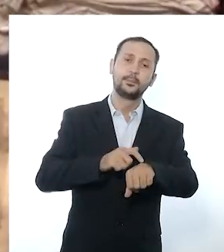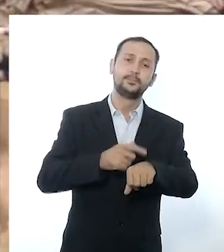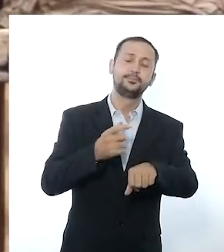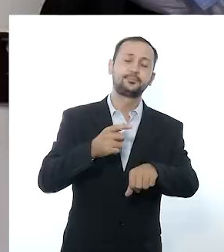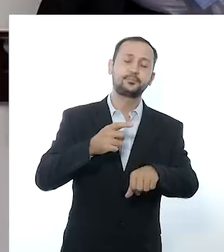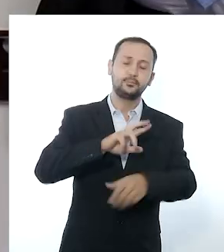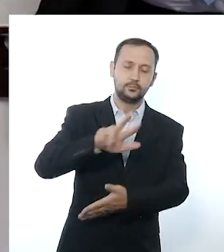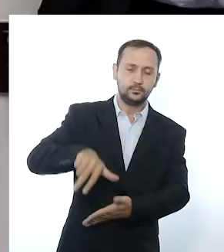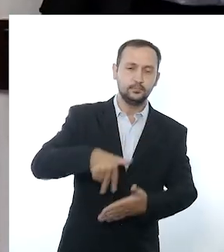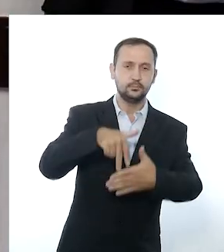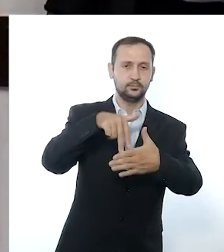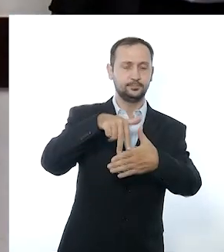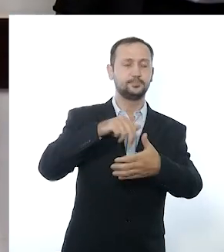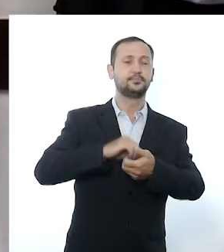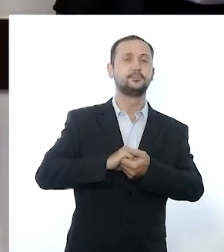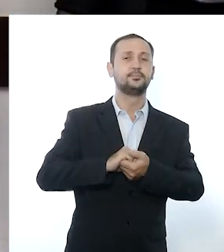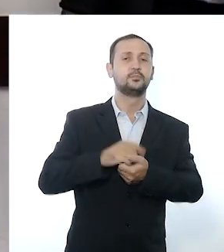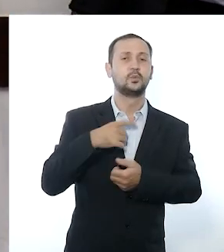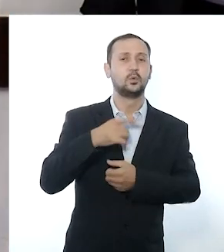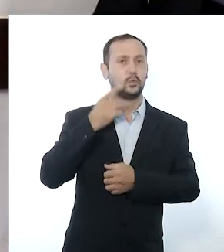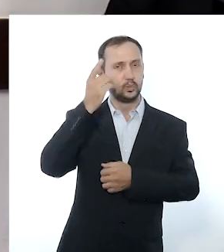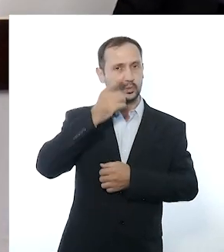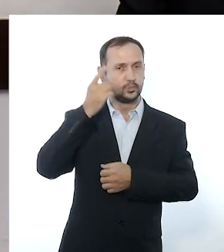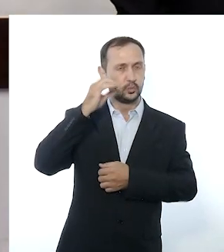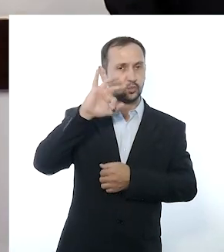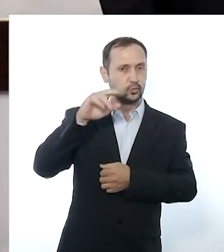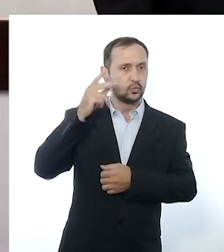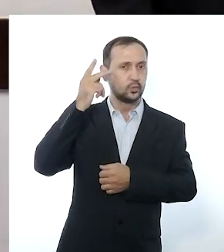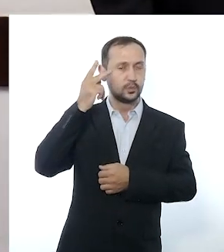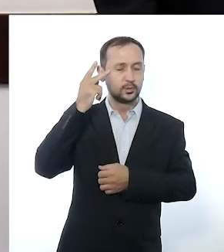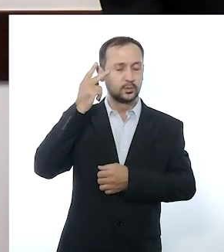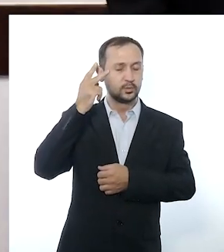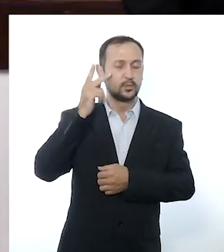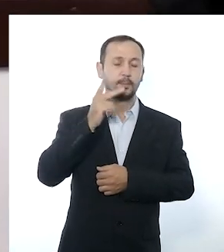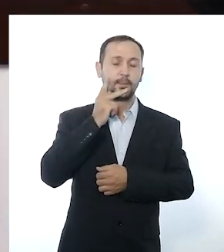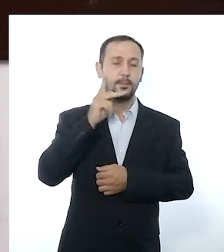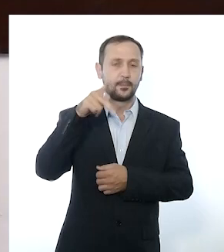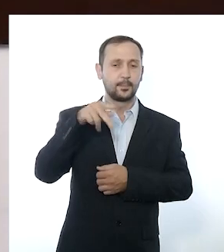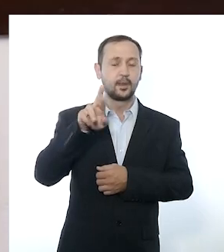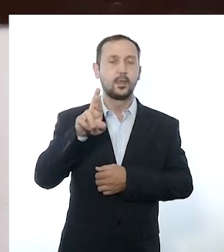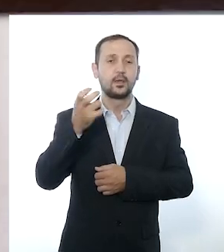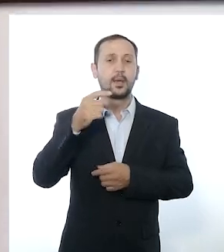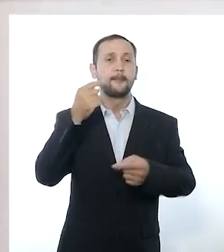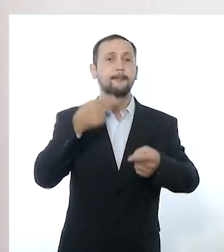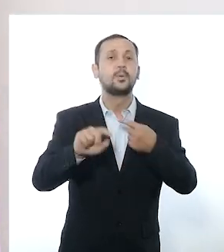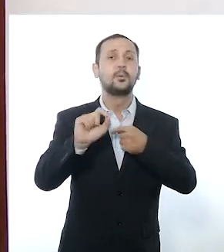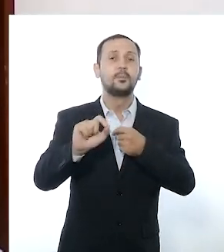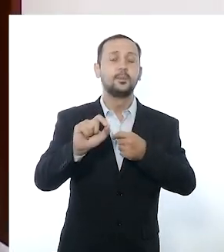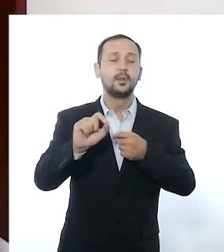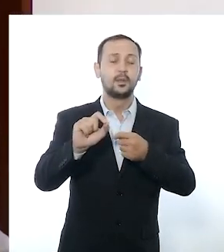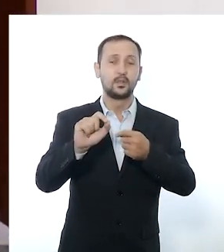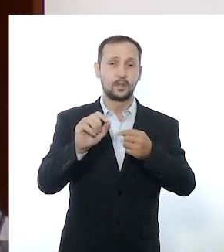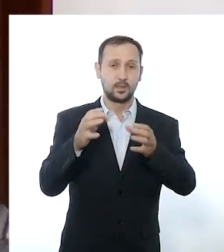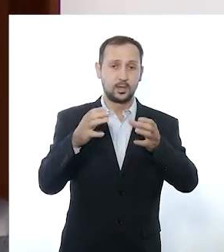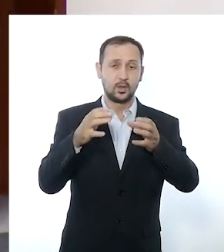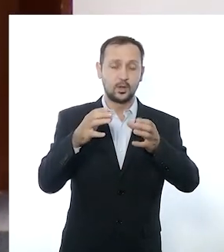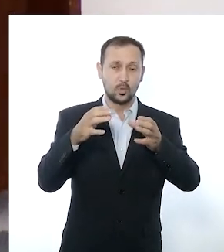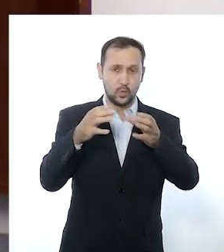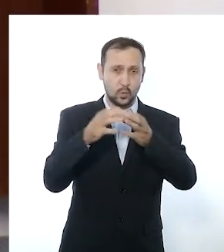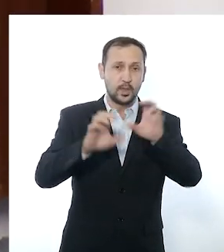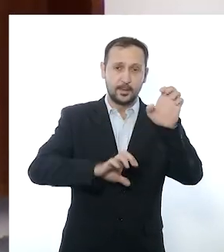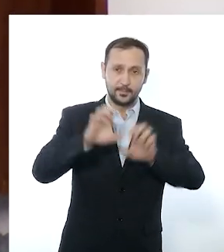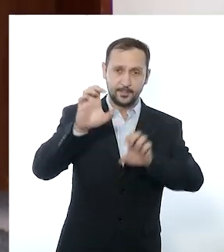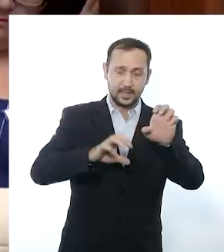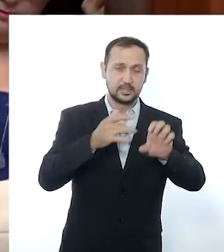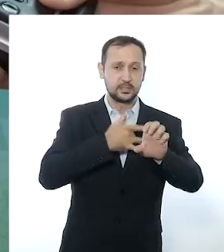da Casa. O deputado João Henrique, do PR, quer proibir que planos de saúde imponham limite no número de